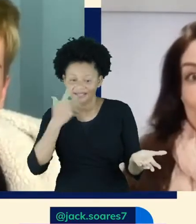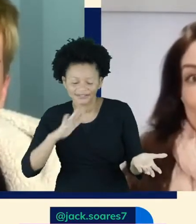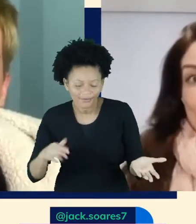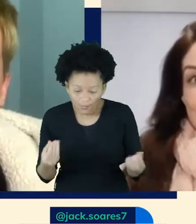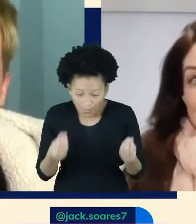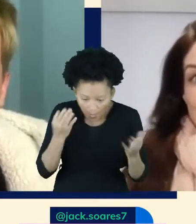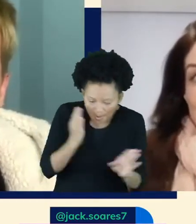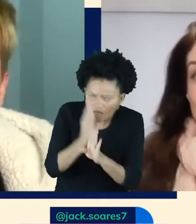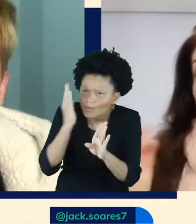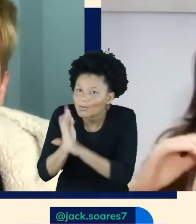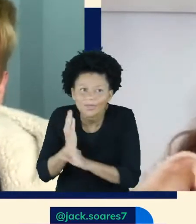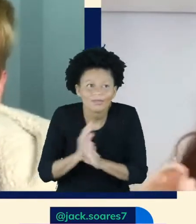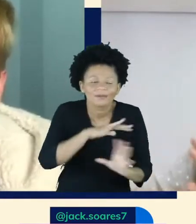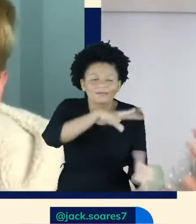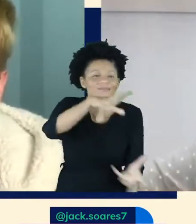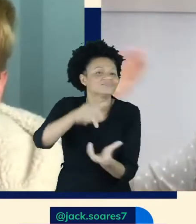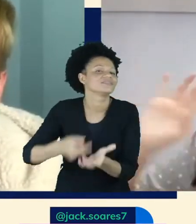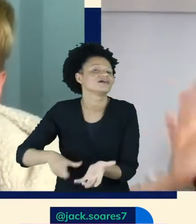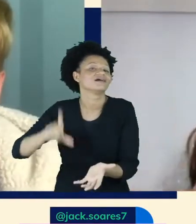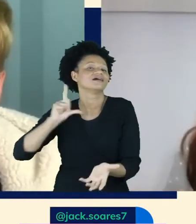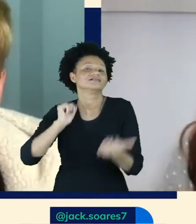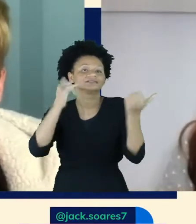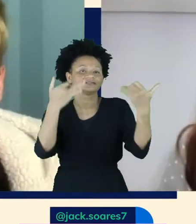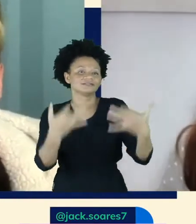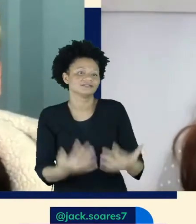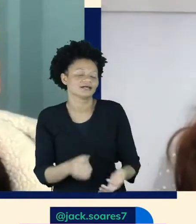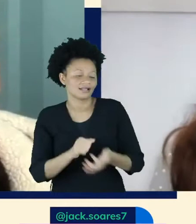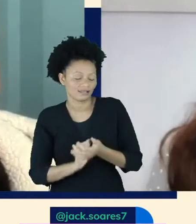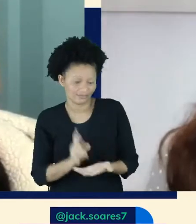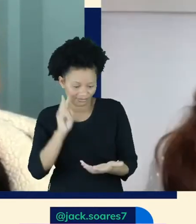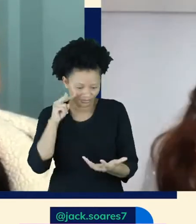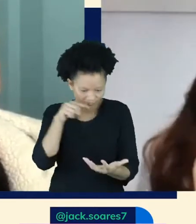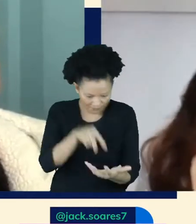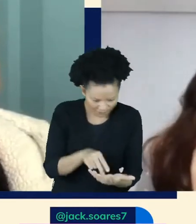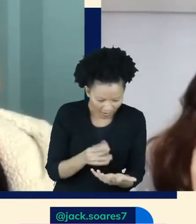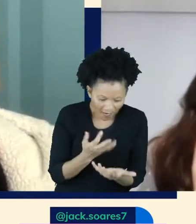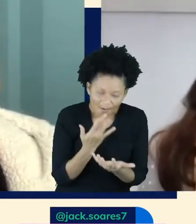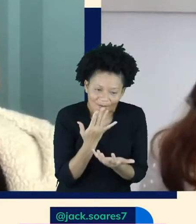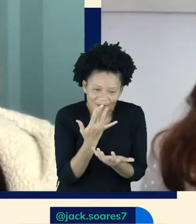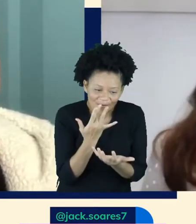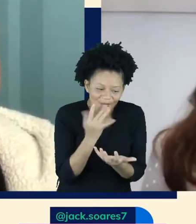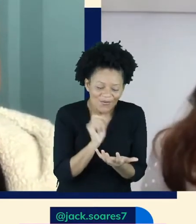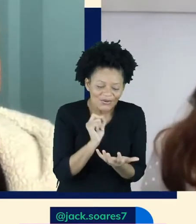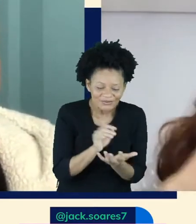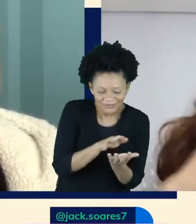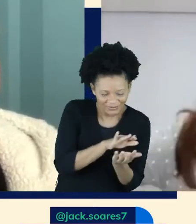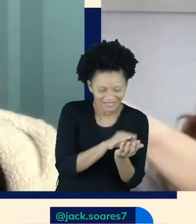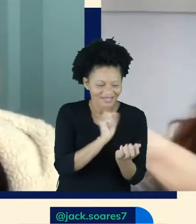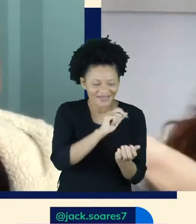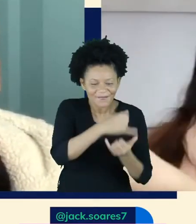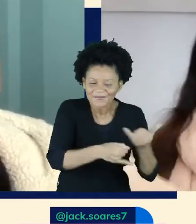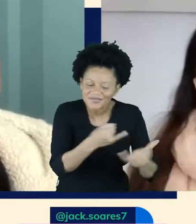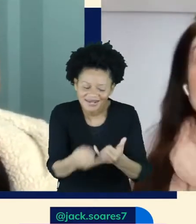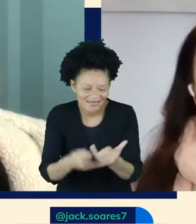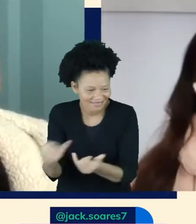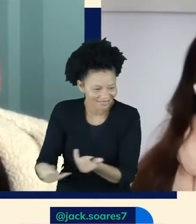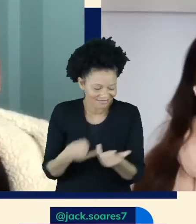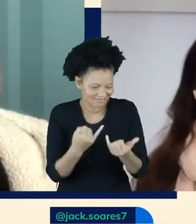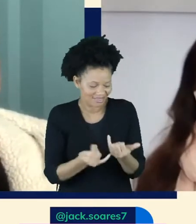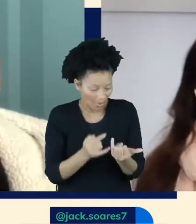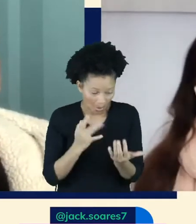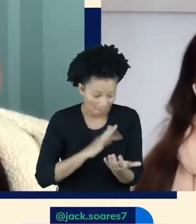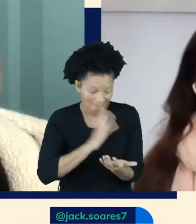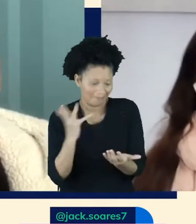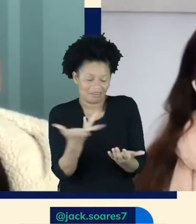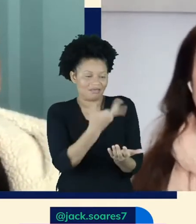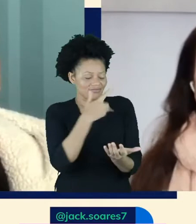a gente falou aqui? Ela não vai olhar um brinquedo colorido e falar, ó, que belo, este amarelo é maravilhoso. Ela vai direto. Então, quando ela